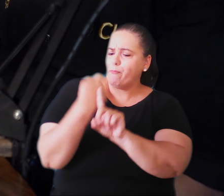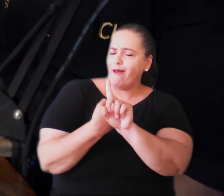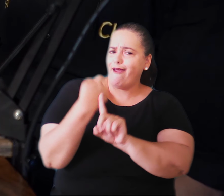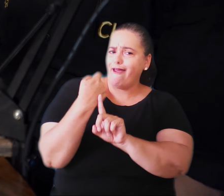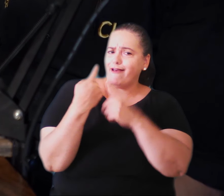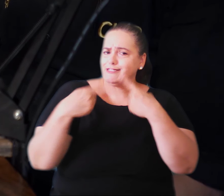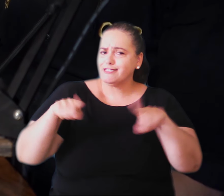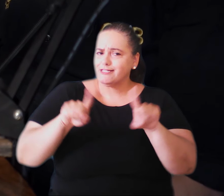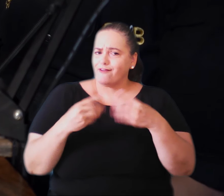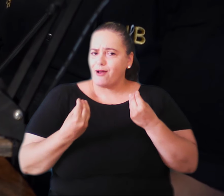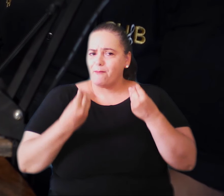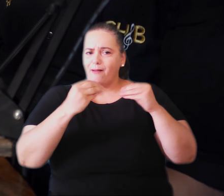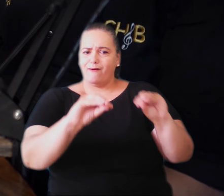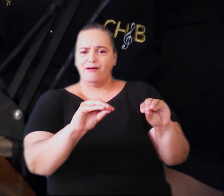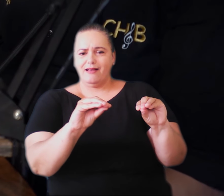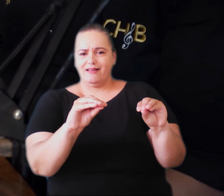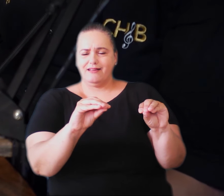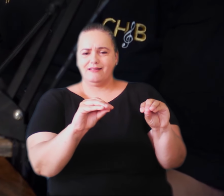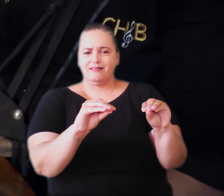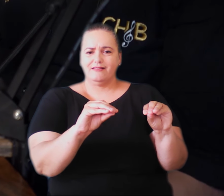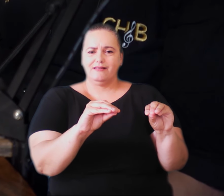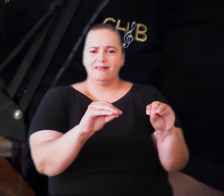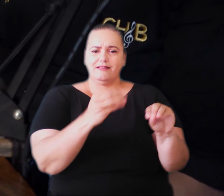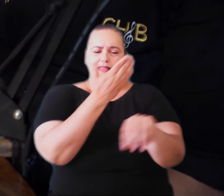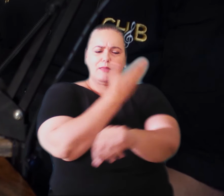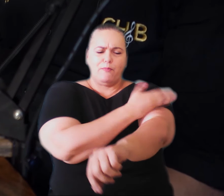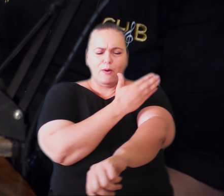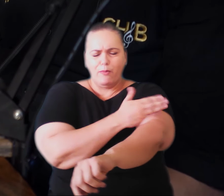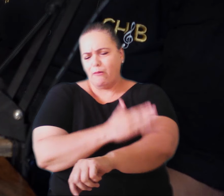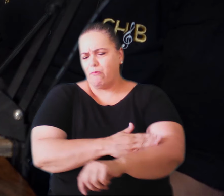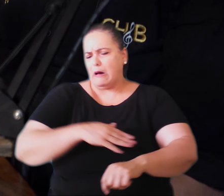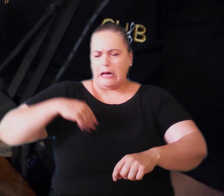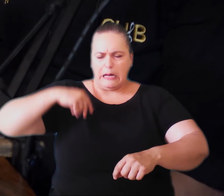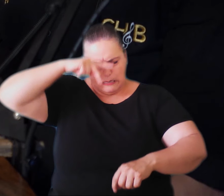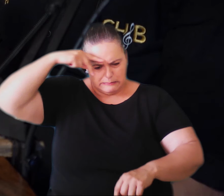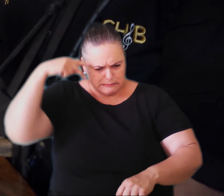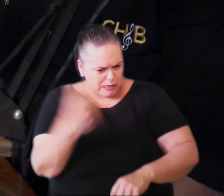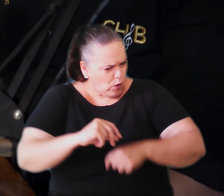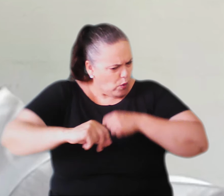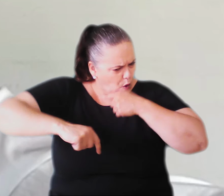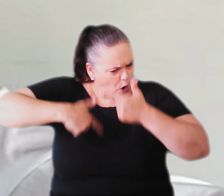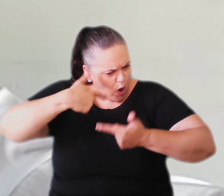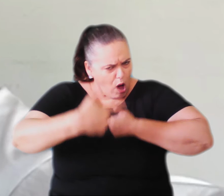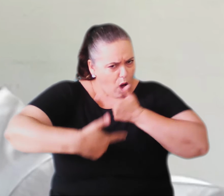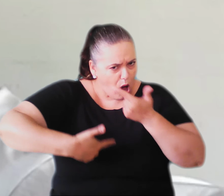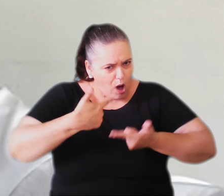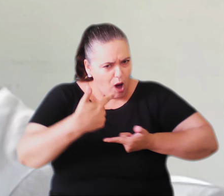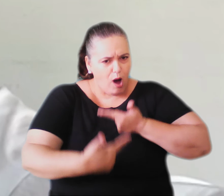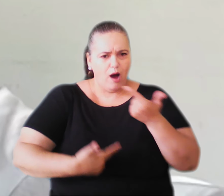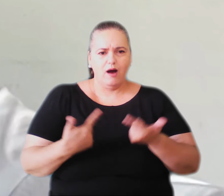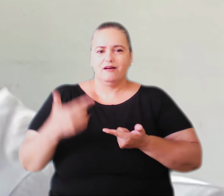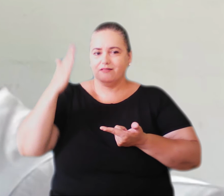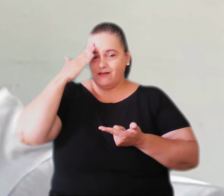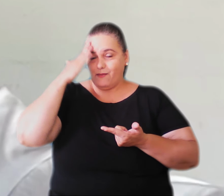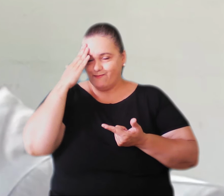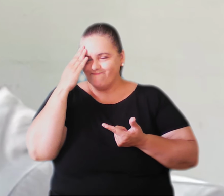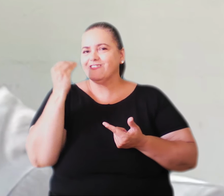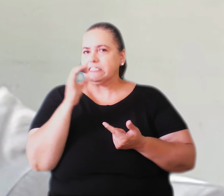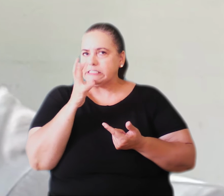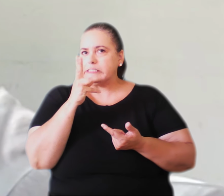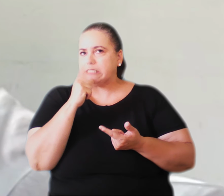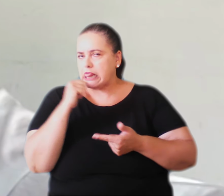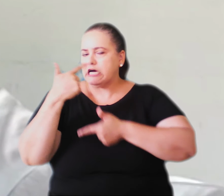depois mandamos para vocês. E vocês ensaiando lá e depois... Então foi tudo... Mas, não, nós sabemos que é muito trabalhoso. Que